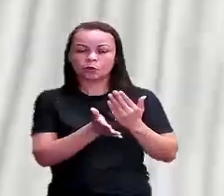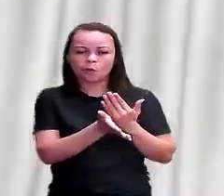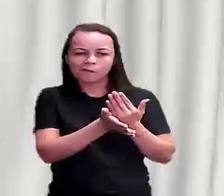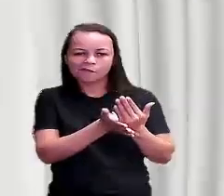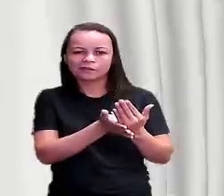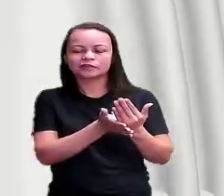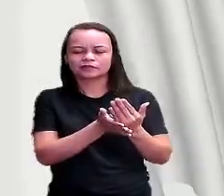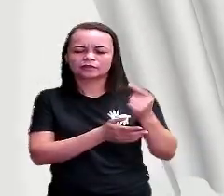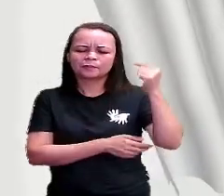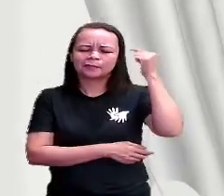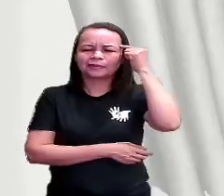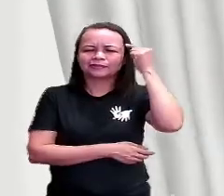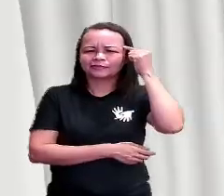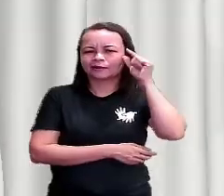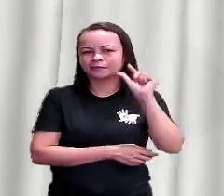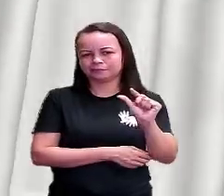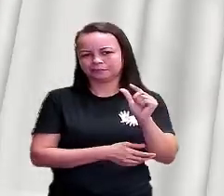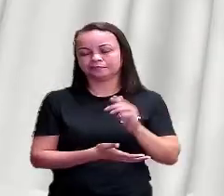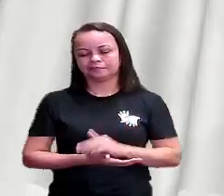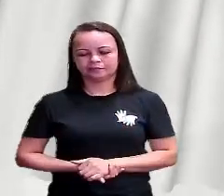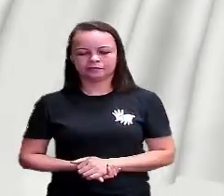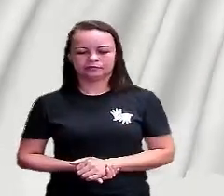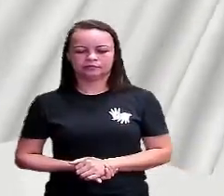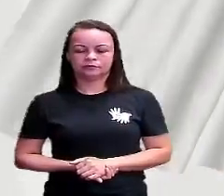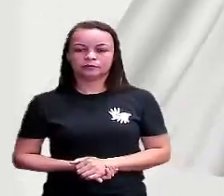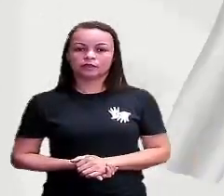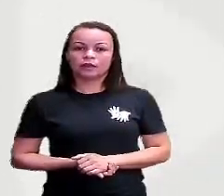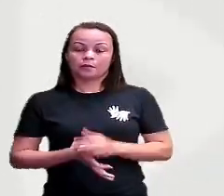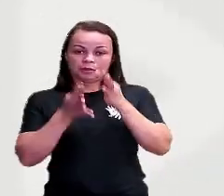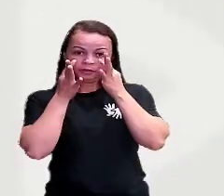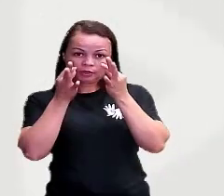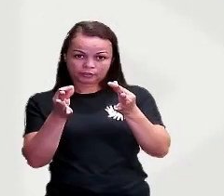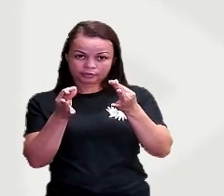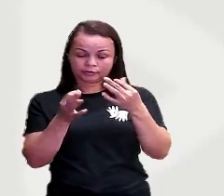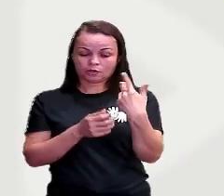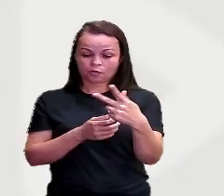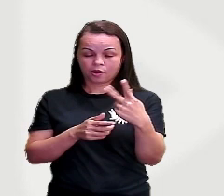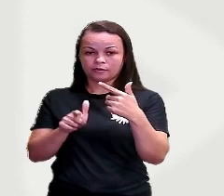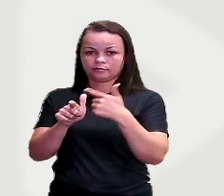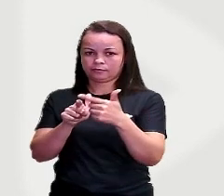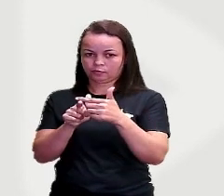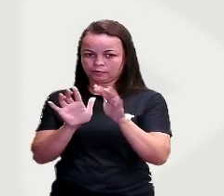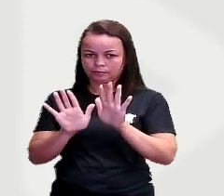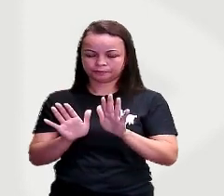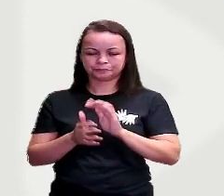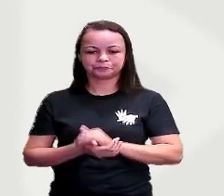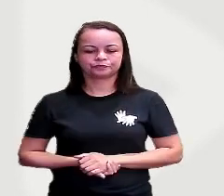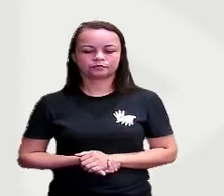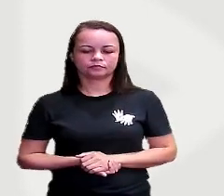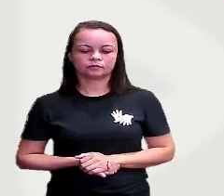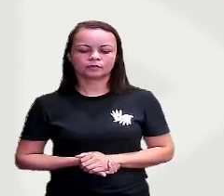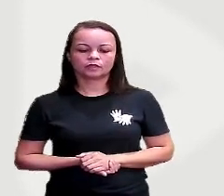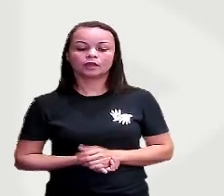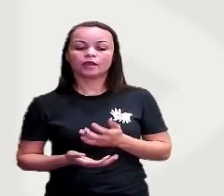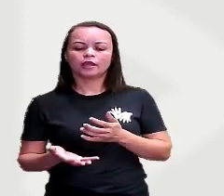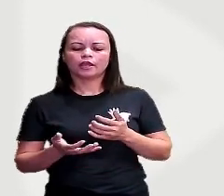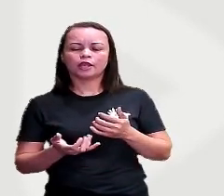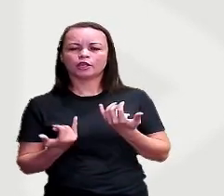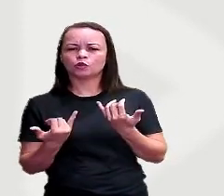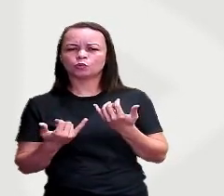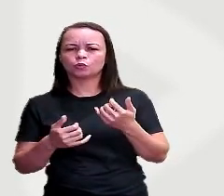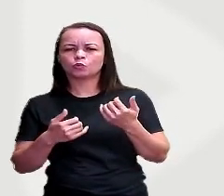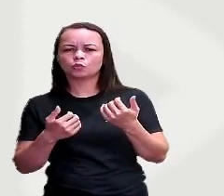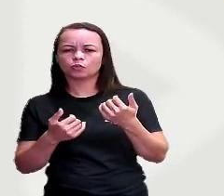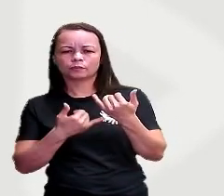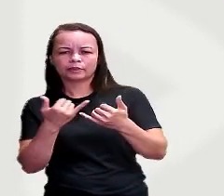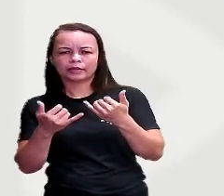Vamos pensar um pouco. Presta bem atenção a esse problema aqui. Em um jogo de corrida contra